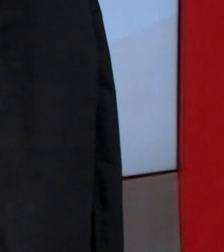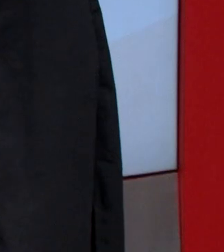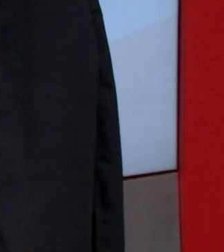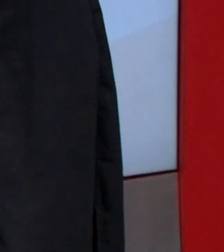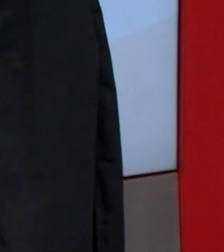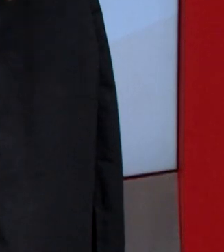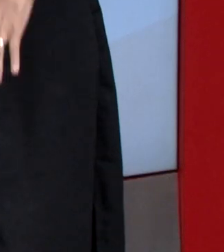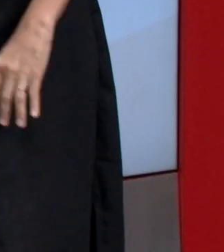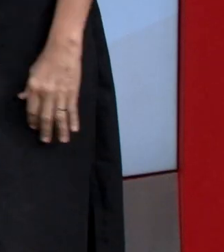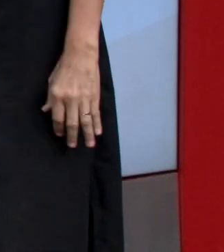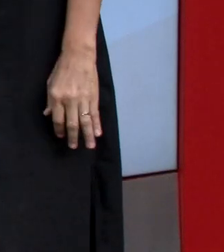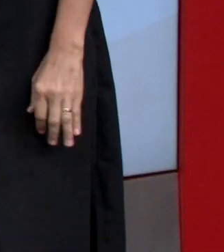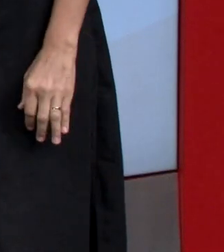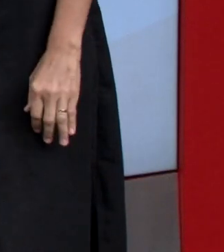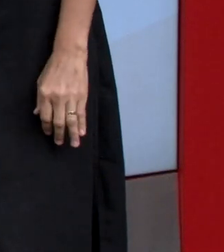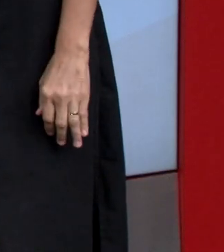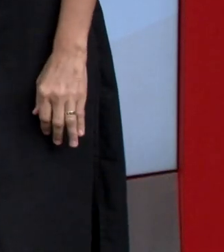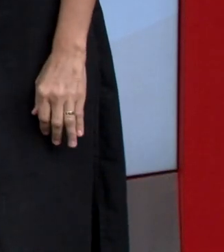preparar,